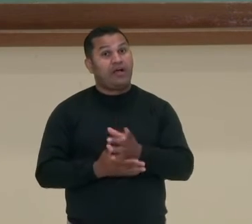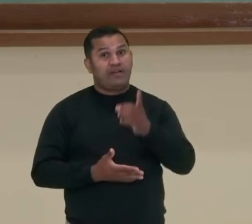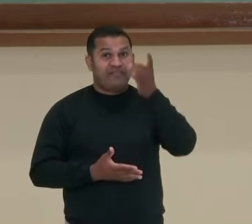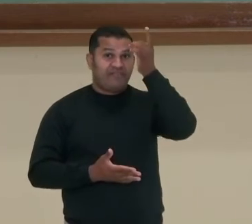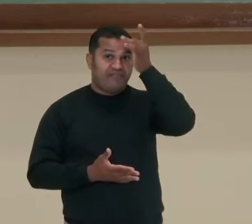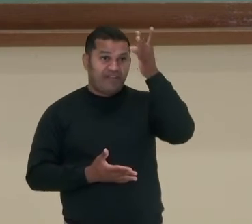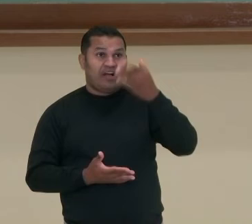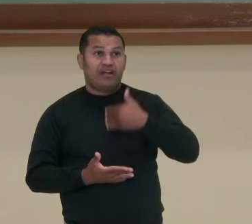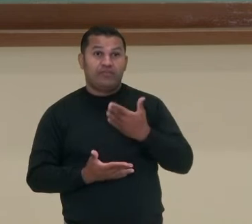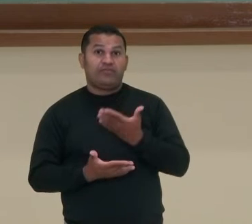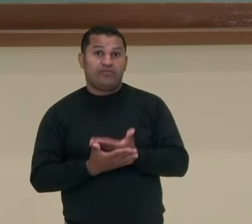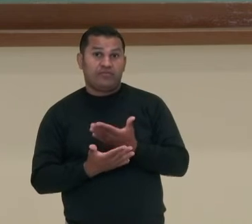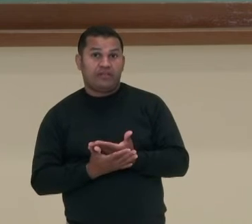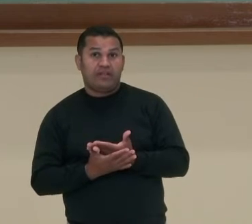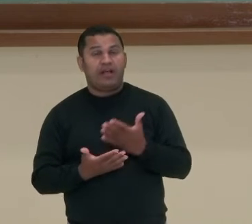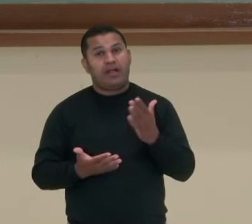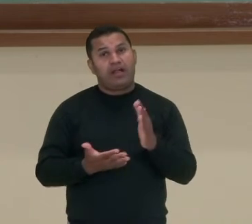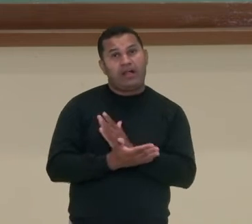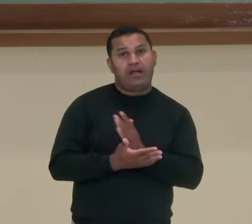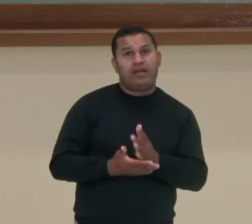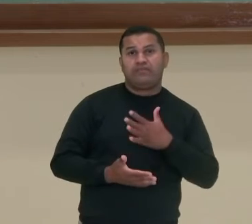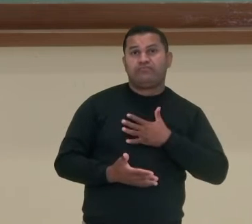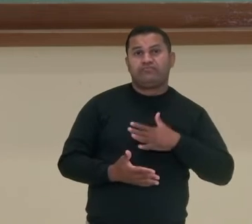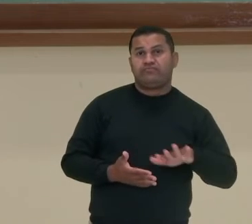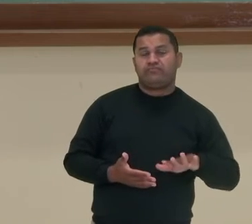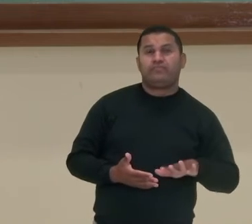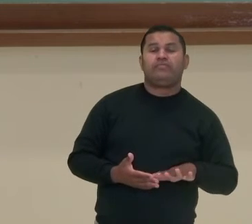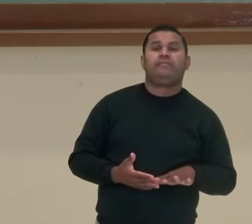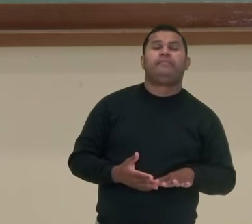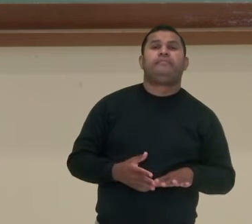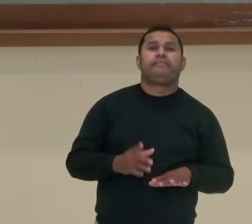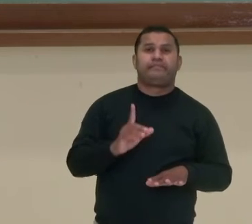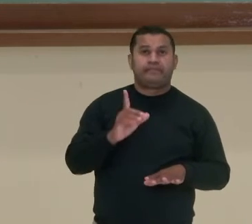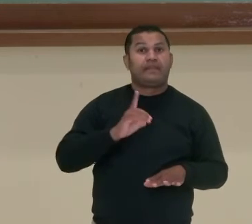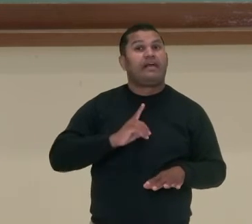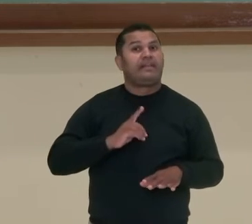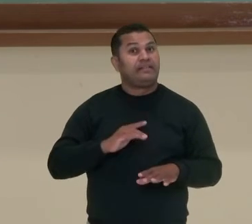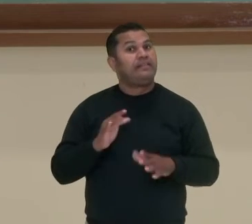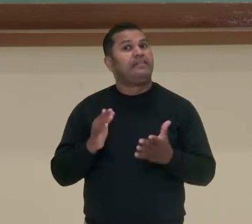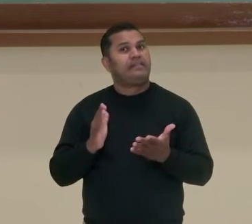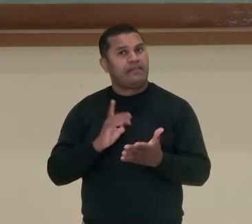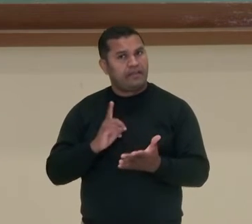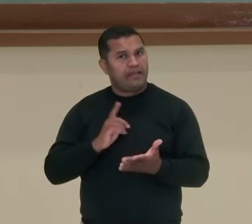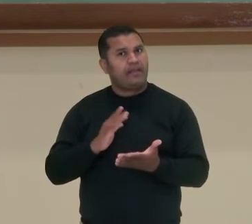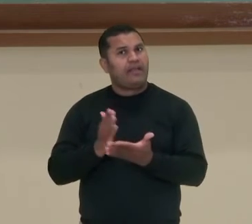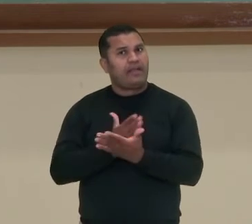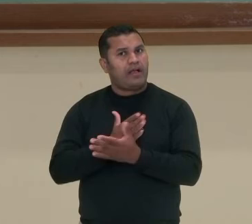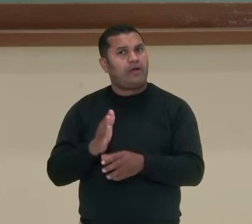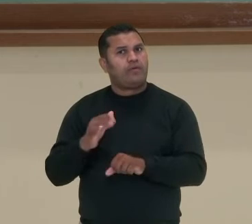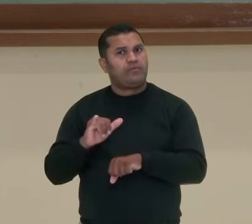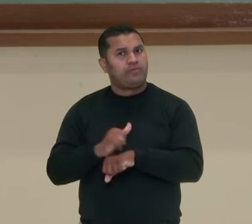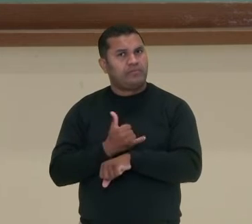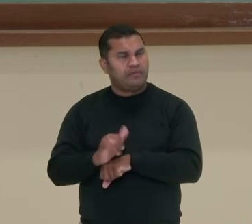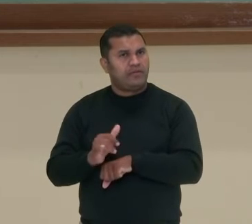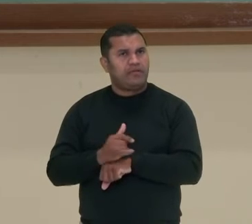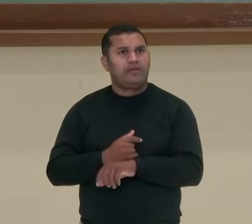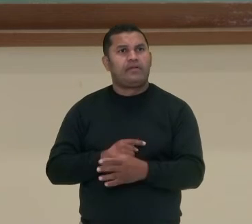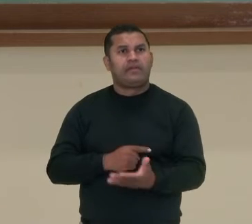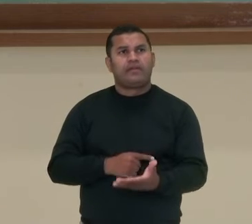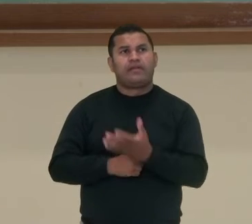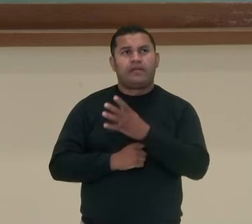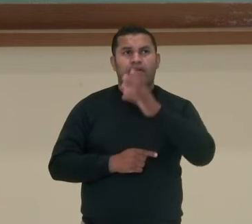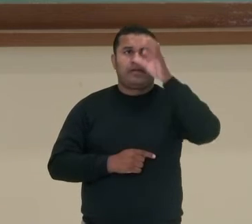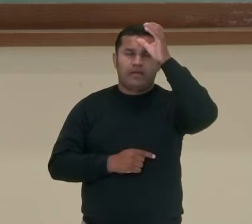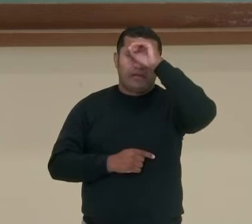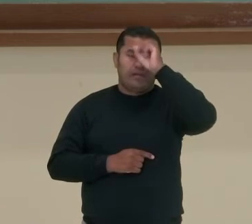existe sim alguns métodos. Acho interessante, porque até curioso aqui com as nomenclaturas, com os nomes, mas é meio